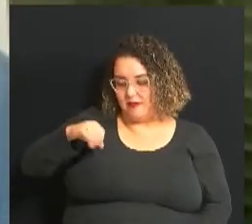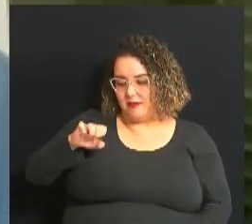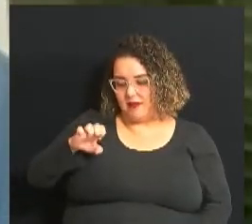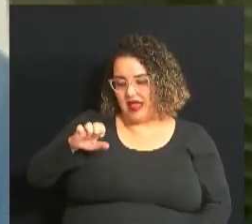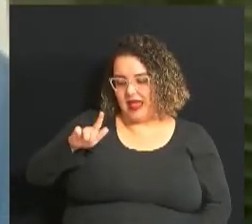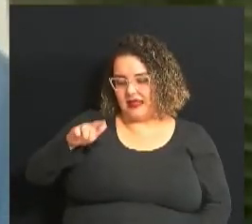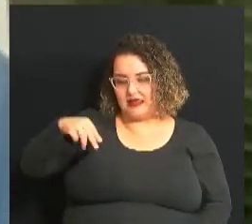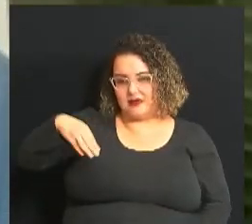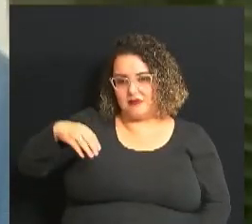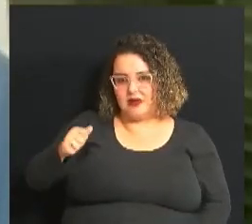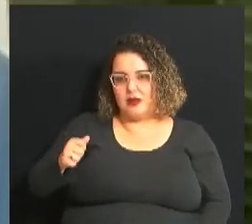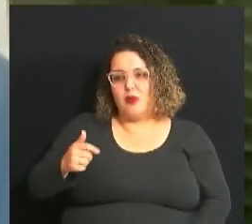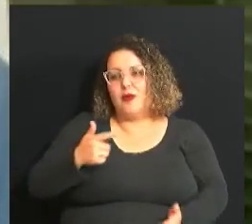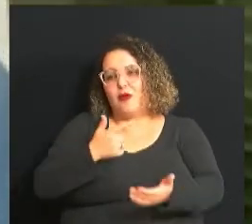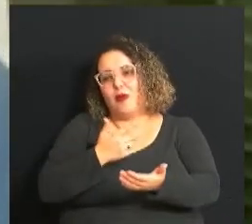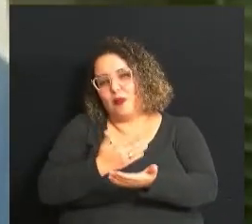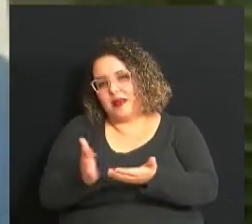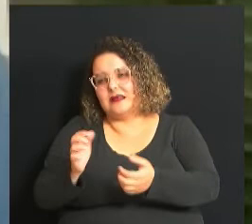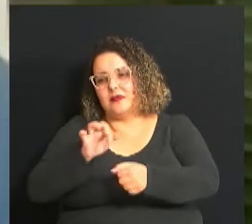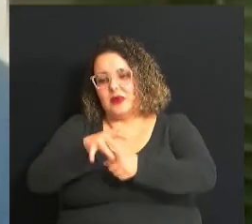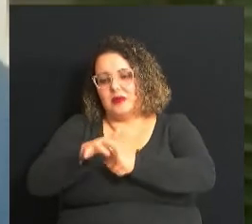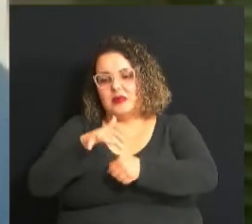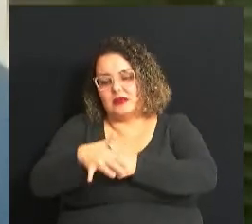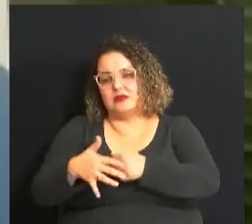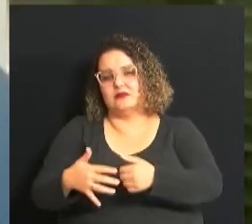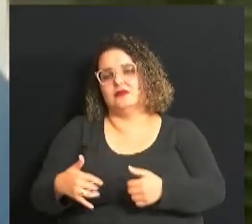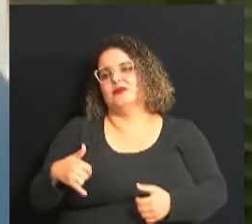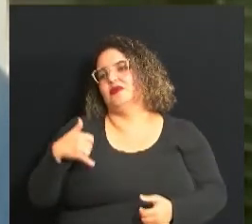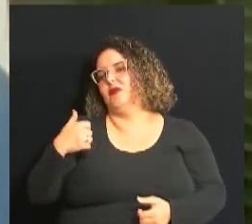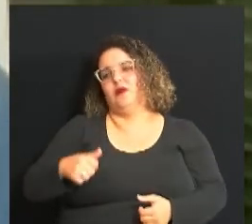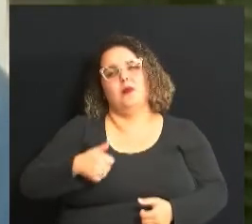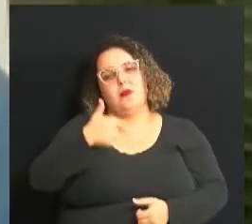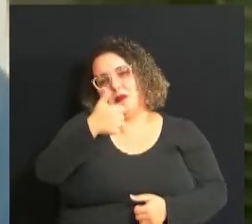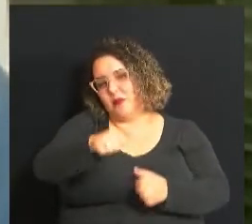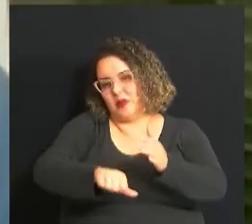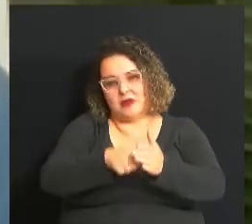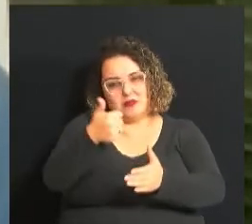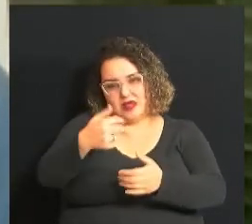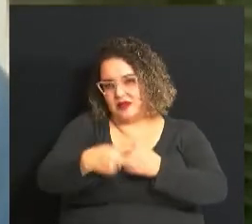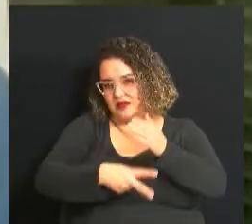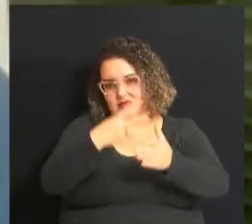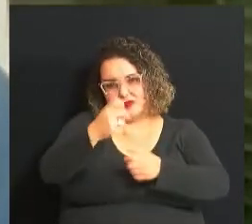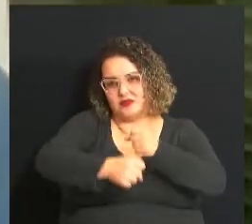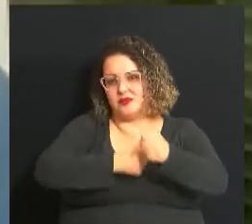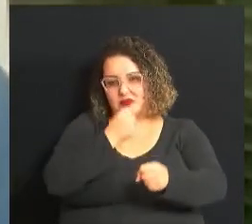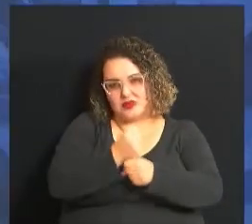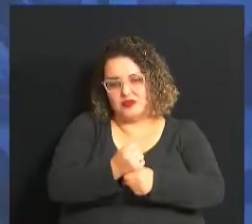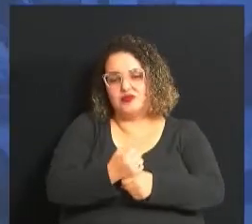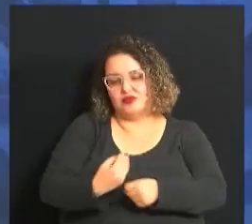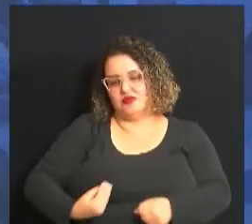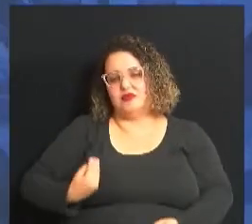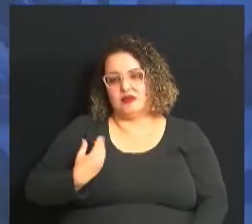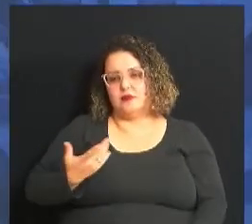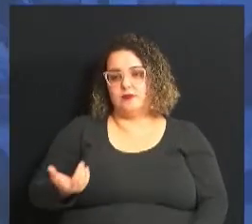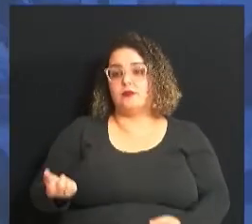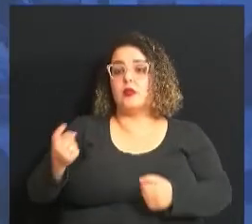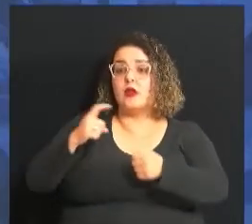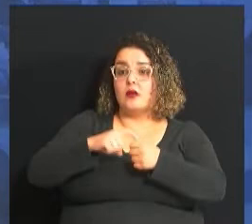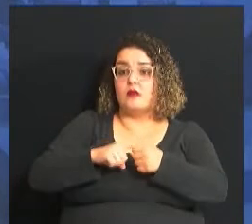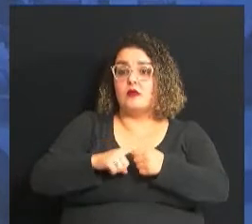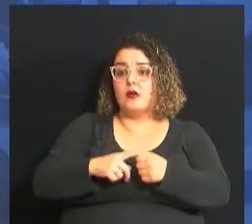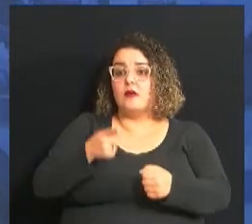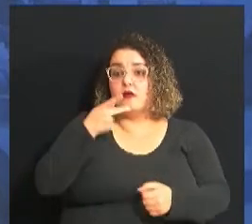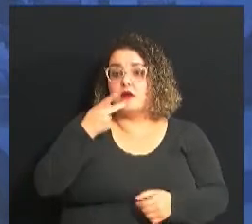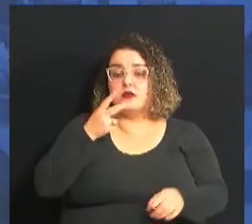no primeiro, segundo ano de vida. Aí a gente indica até mais precocemente. Voltando a falar um pouquinho aí do exame de toque,